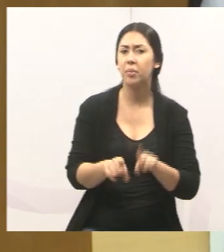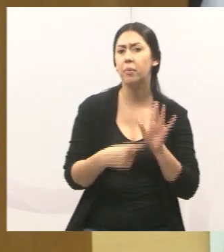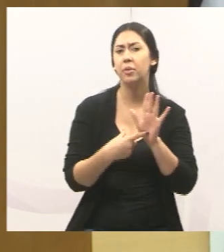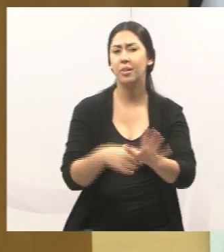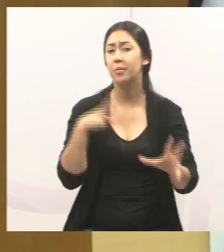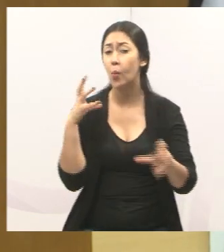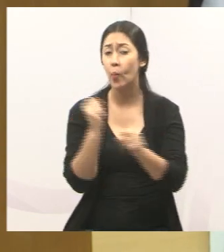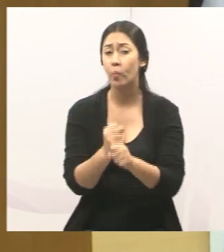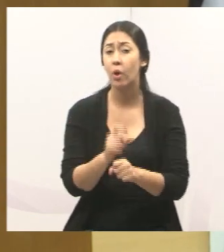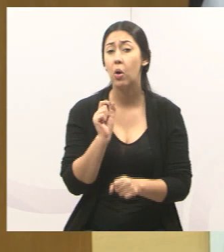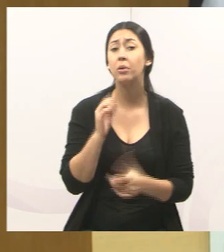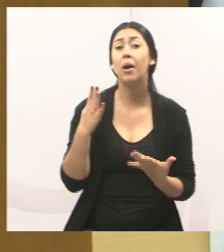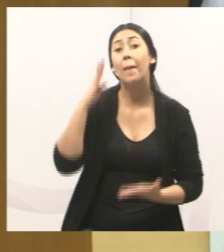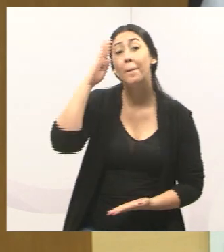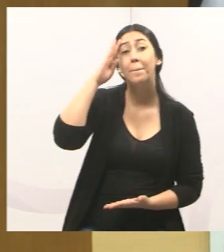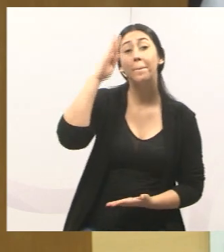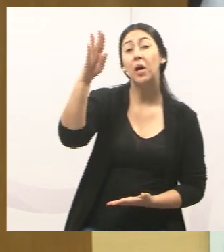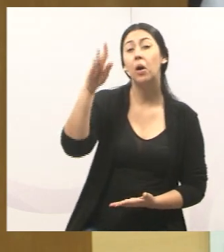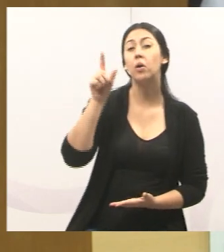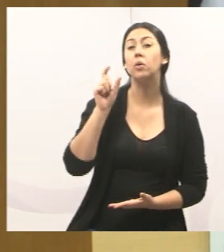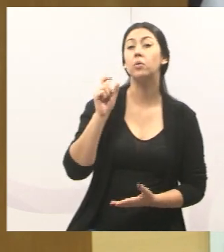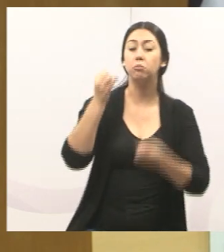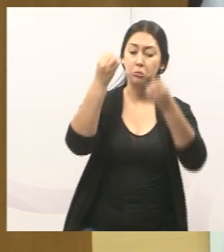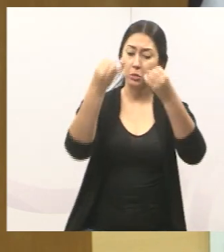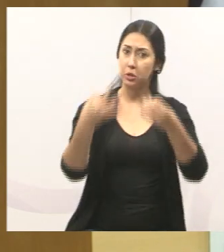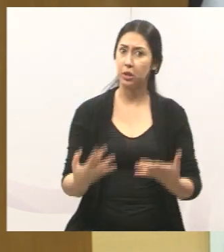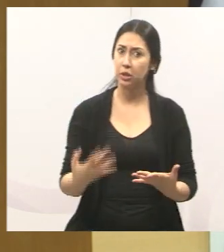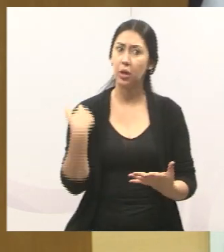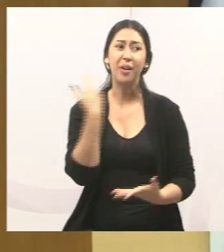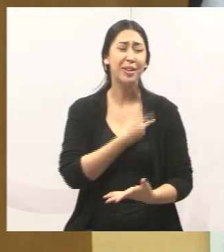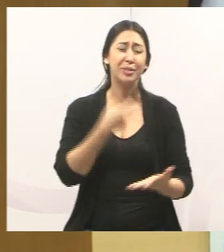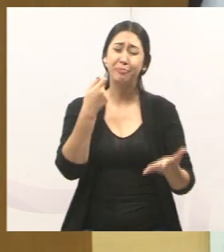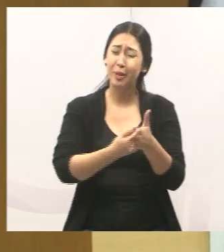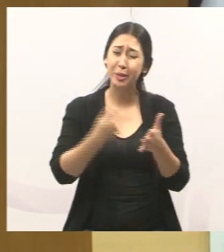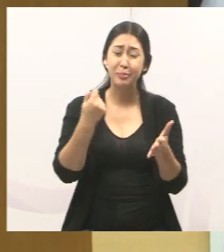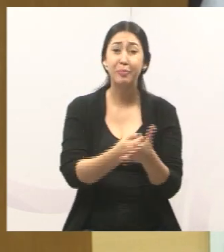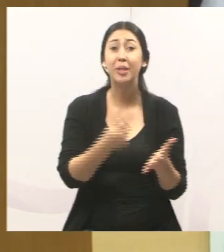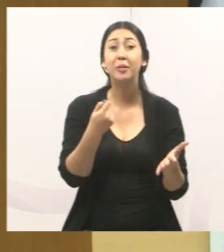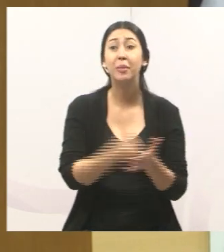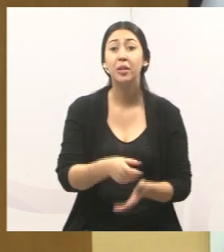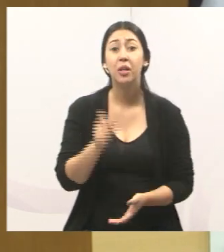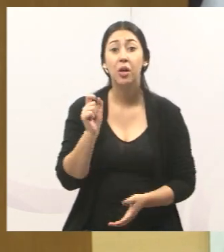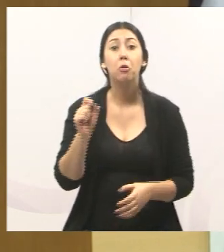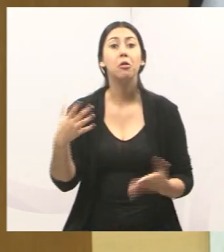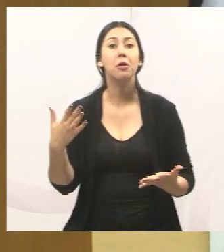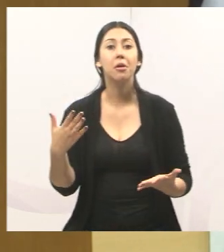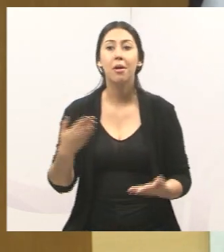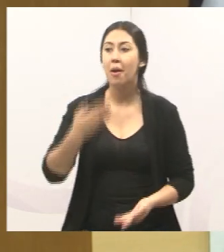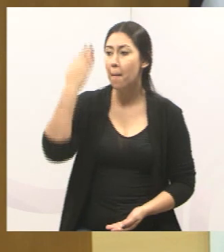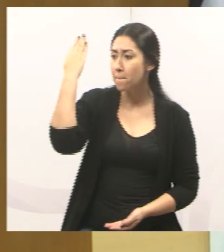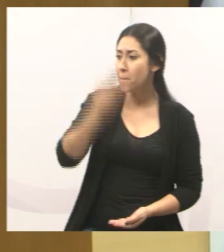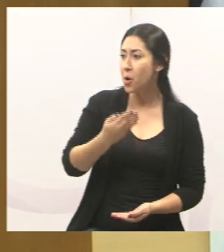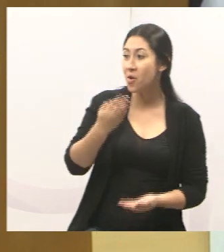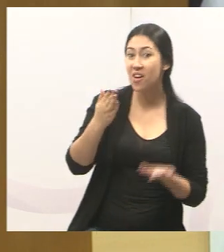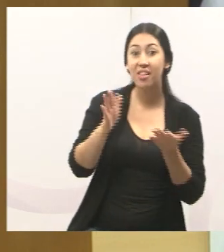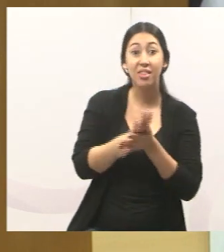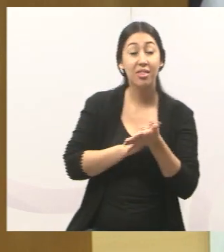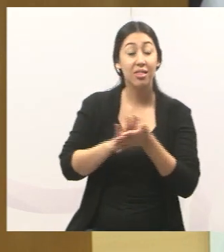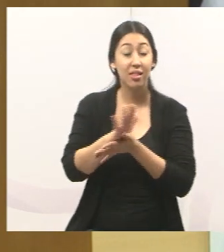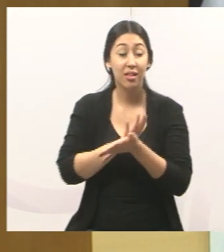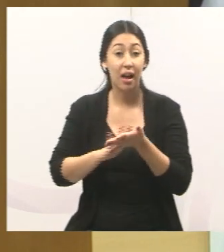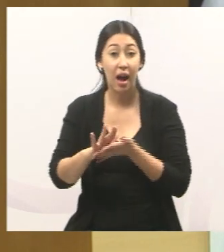população o principal ponto que o Tribunal de Contas bate e rebate há anos, é a não comprovação do mínimo obrigatório